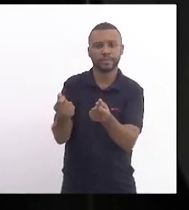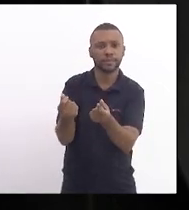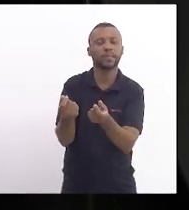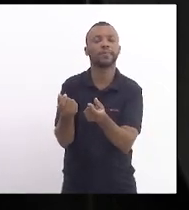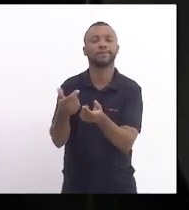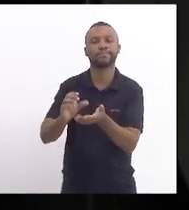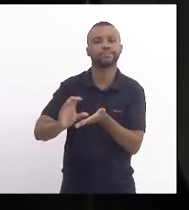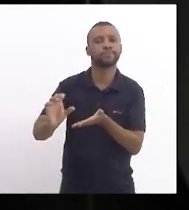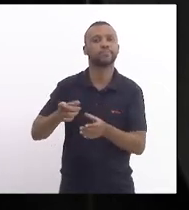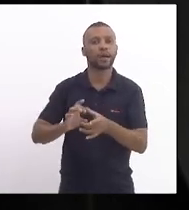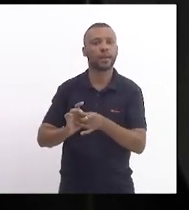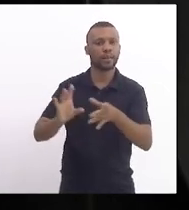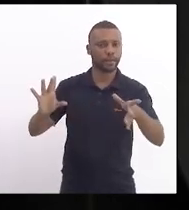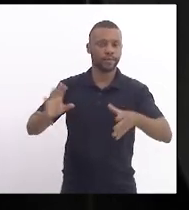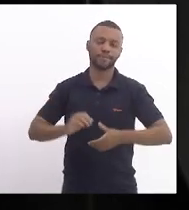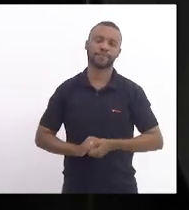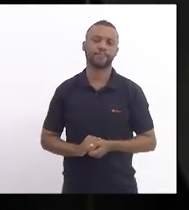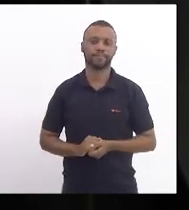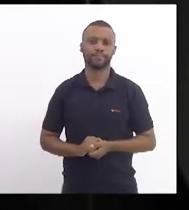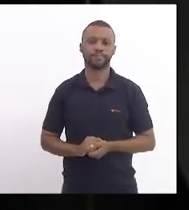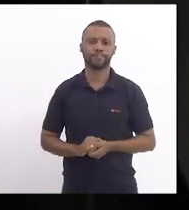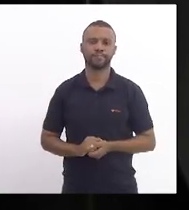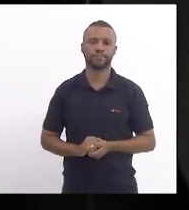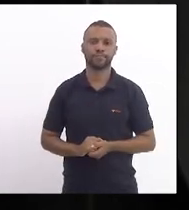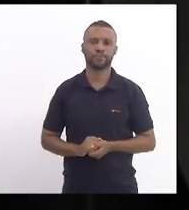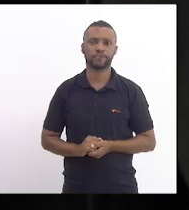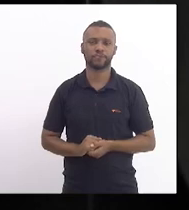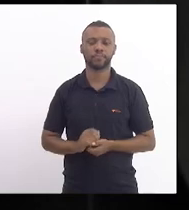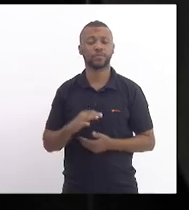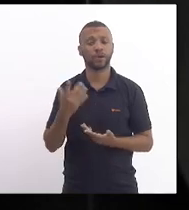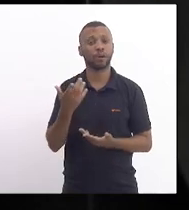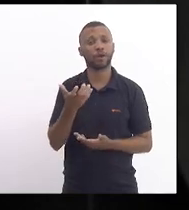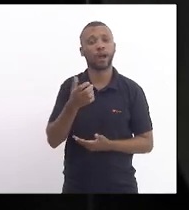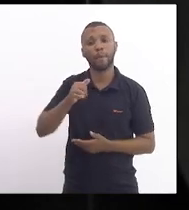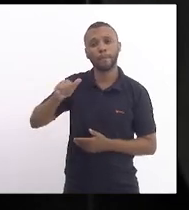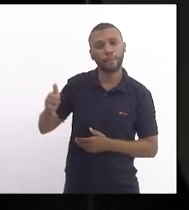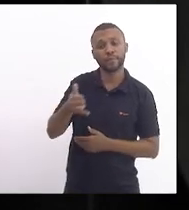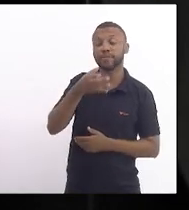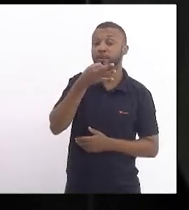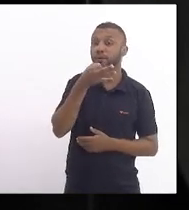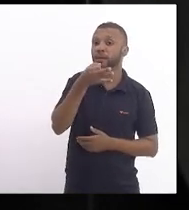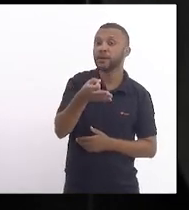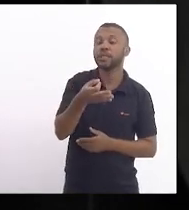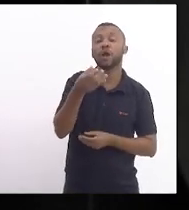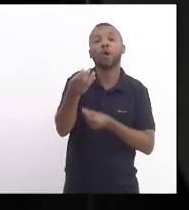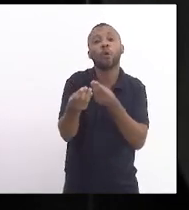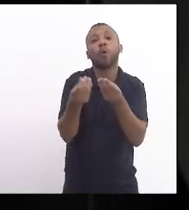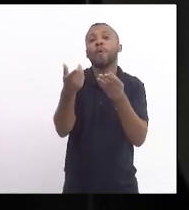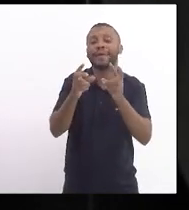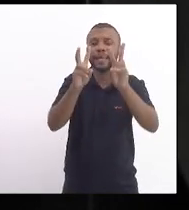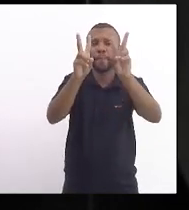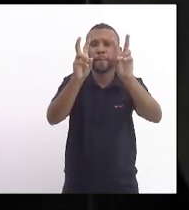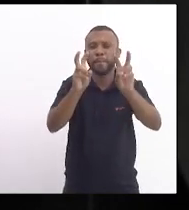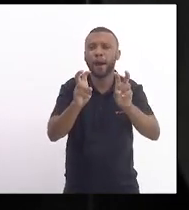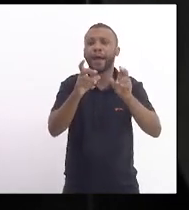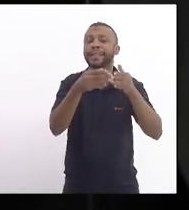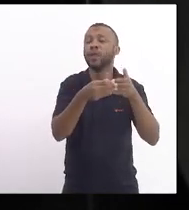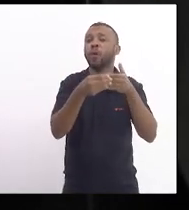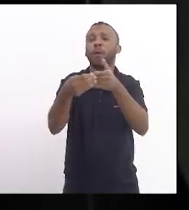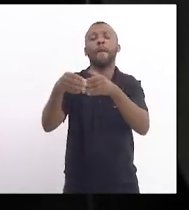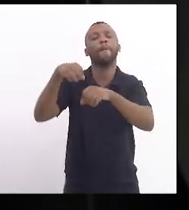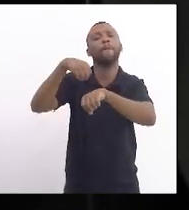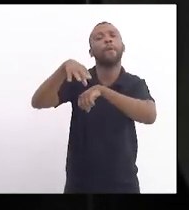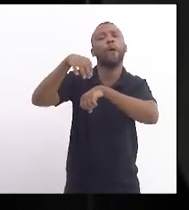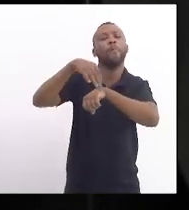e administrativo é faço aqui uma crítica à condução desse tema porque